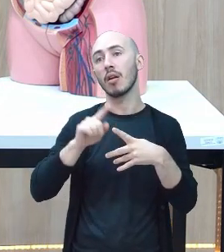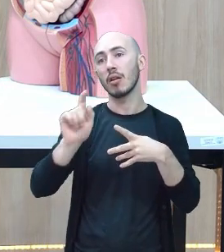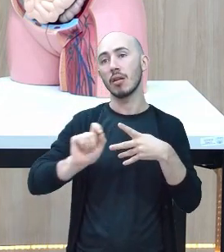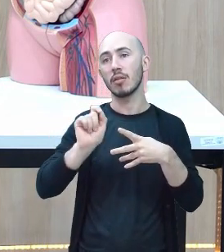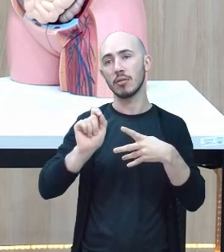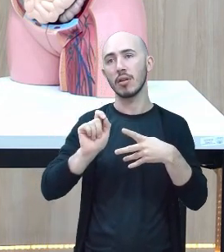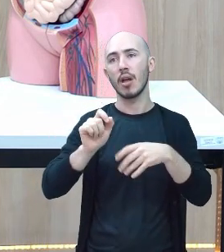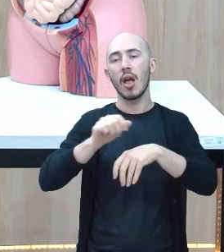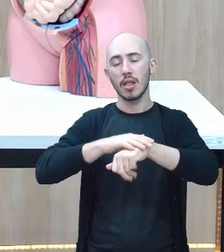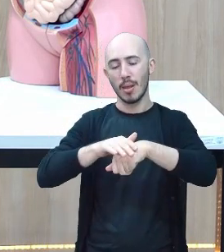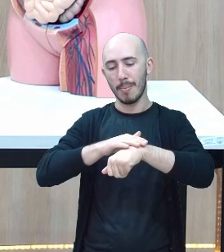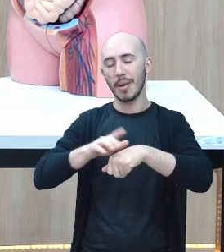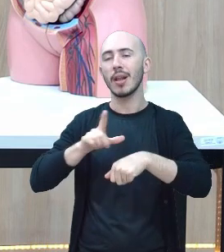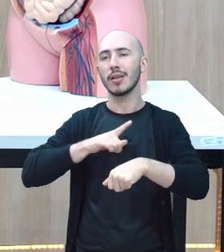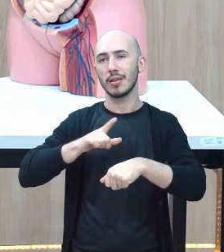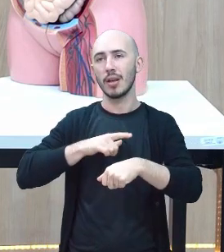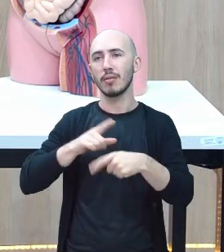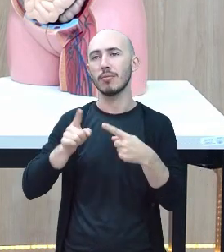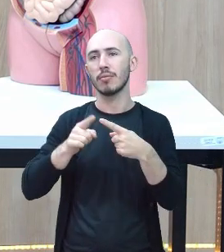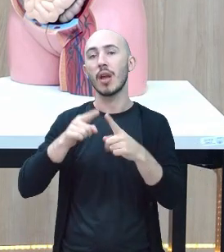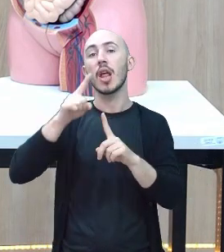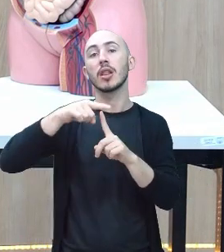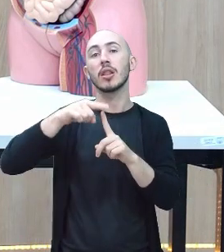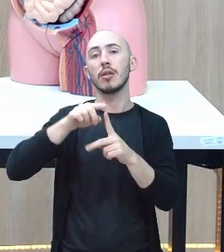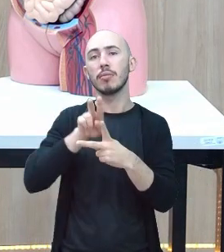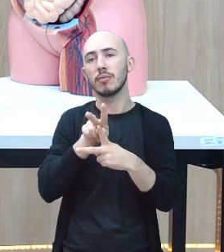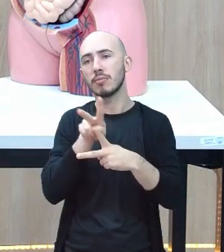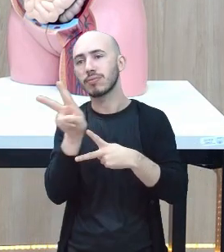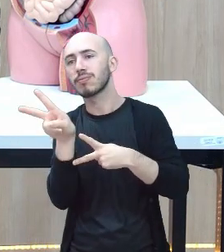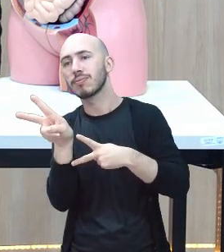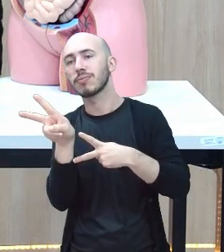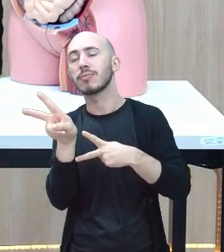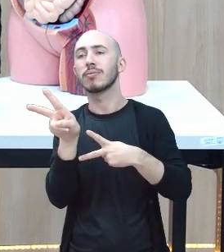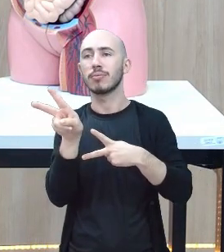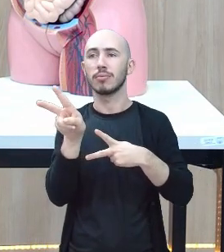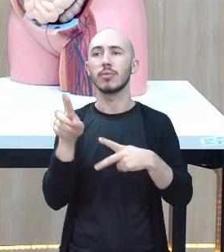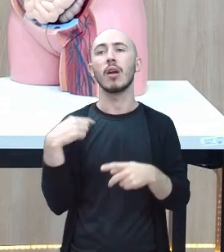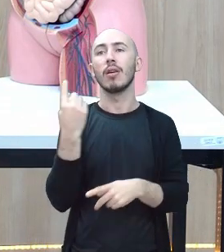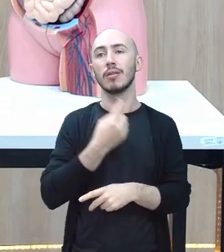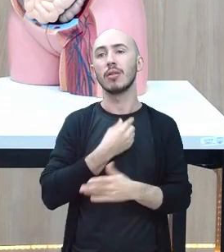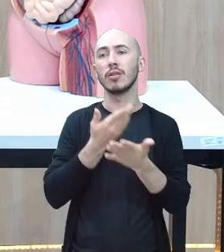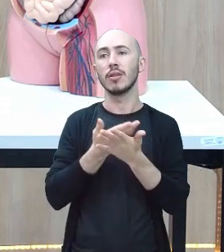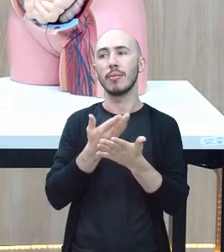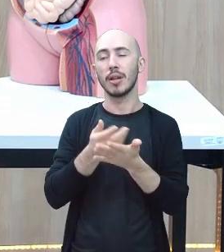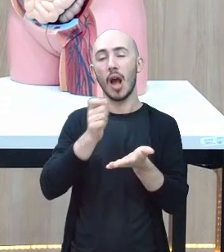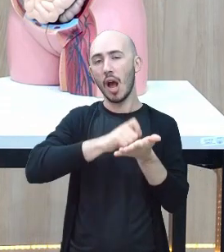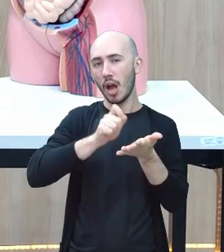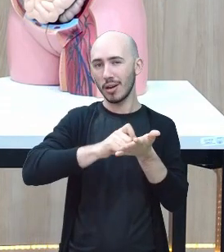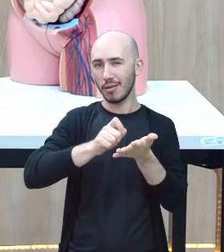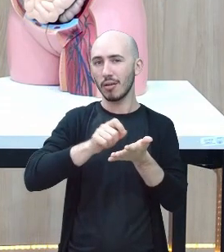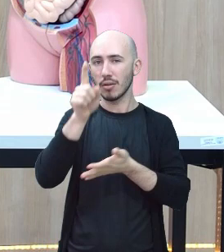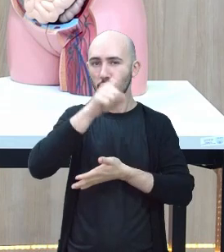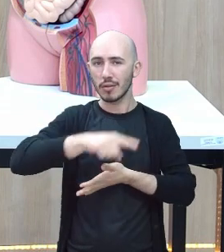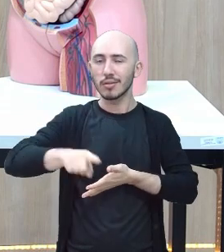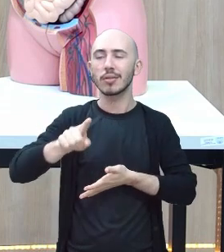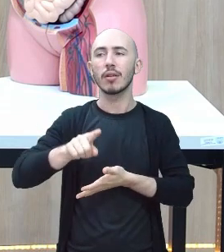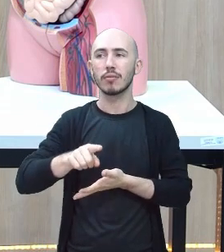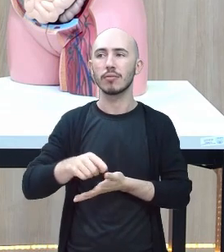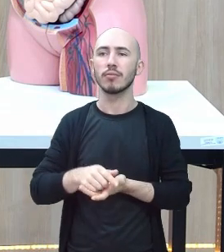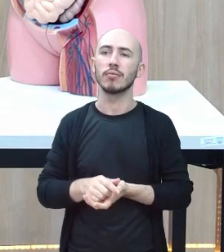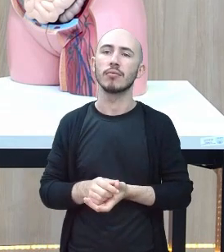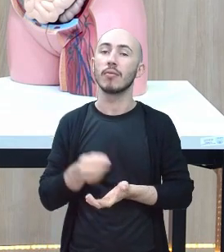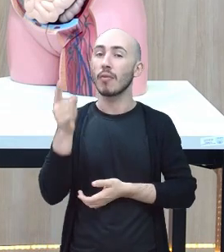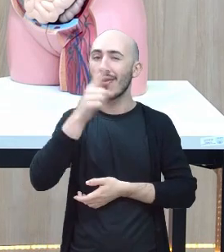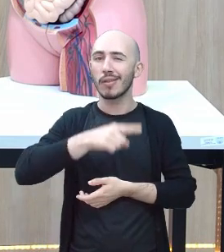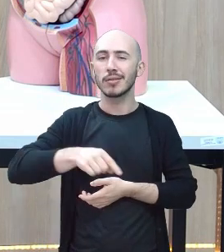pele, mas ele também é dividido em 2 tipos. Vamos lá, vamos aprender, anotem no caderno de vocês o que